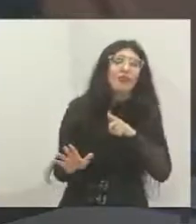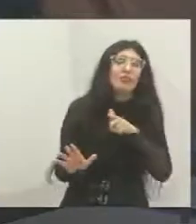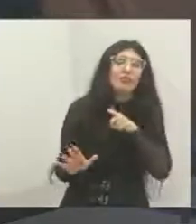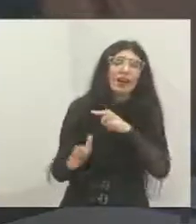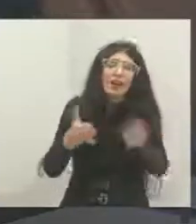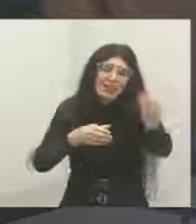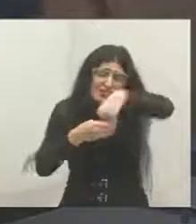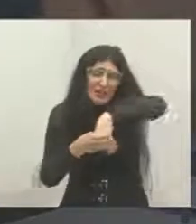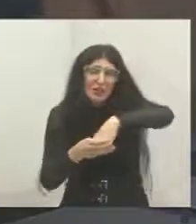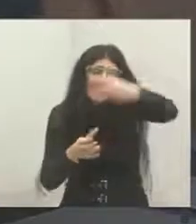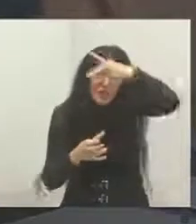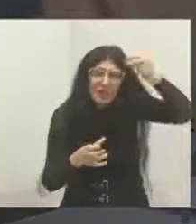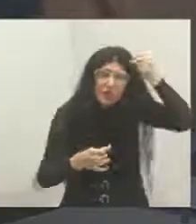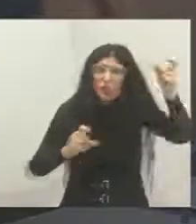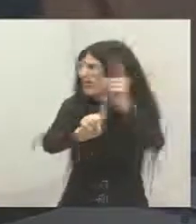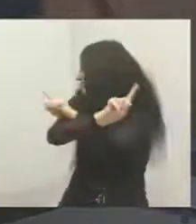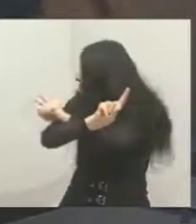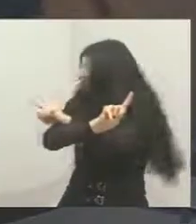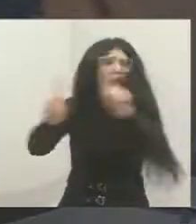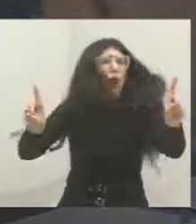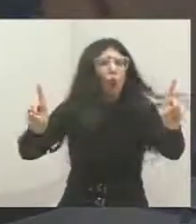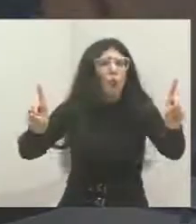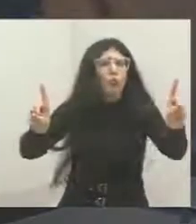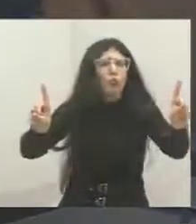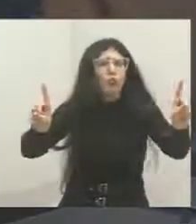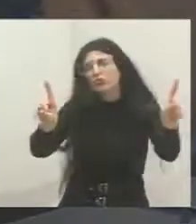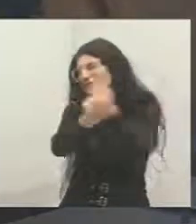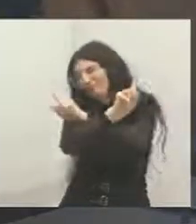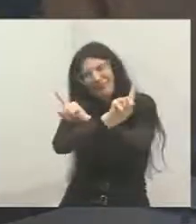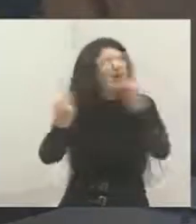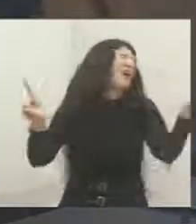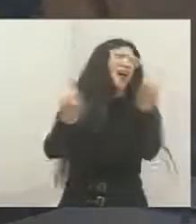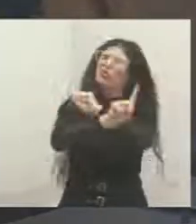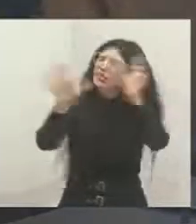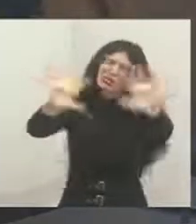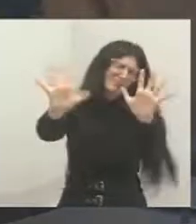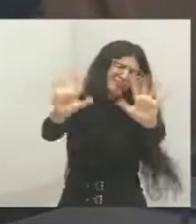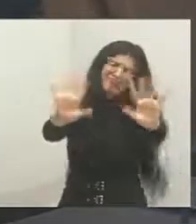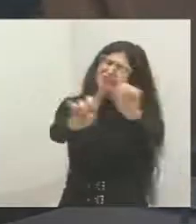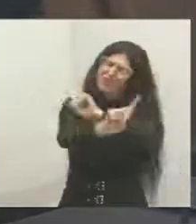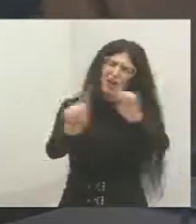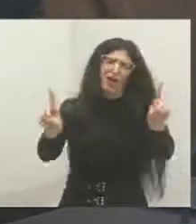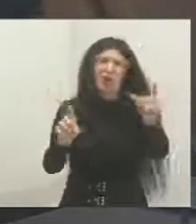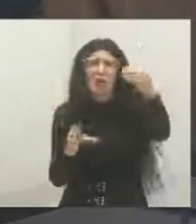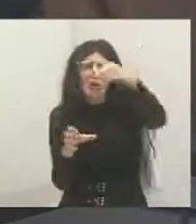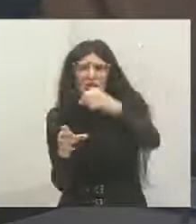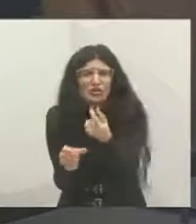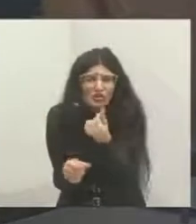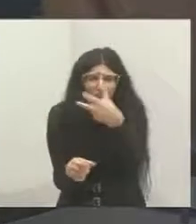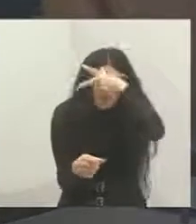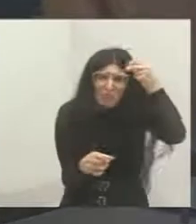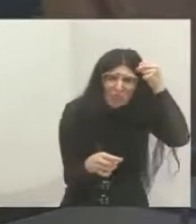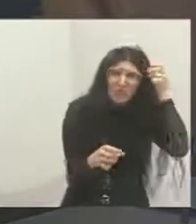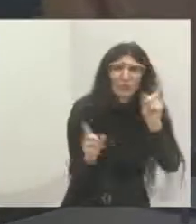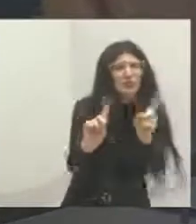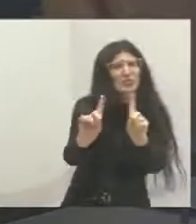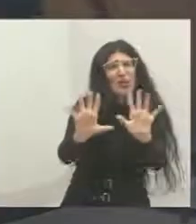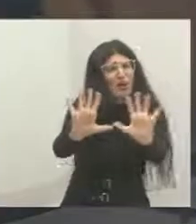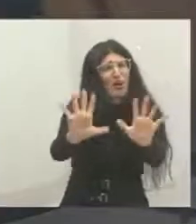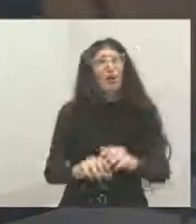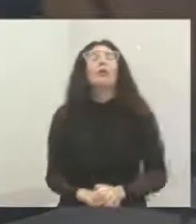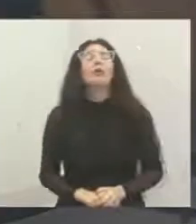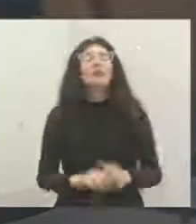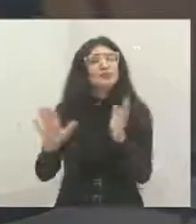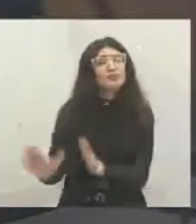cofre da prefeitura. Não está, porque ele vai ser dialogado com o presidente da Fundação Cultural e com